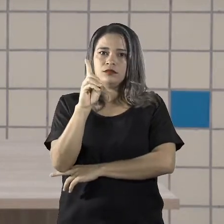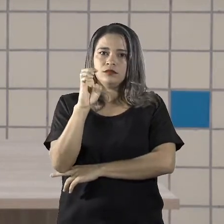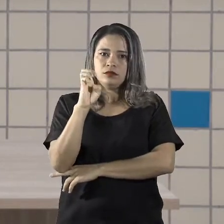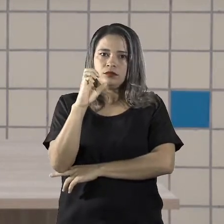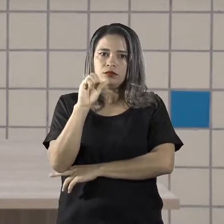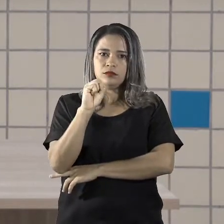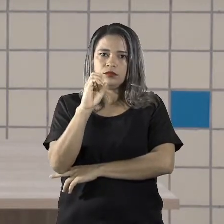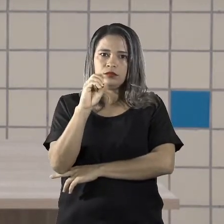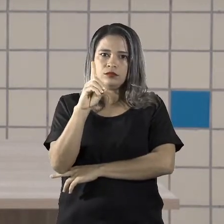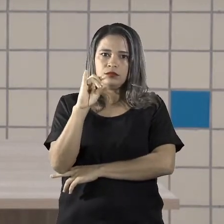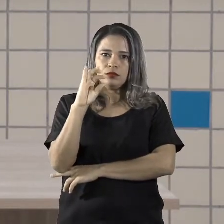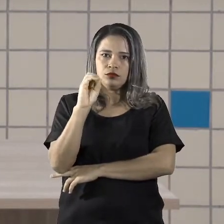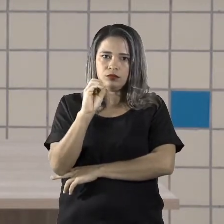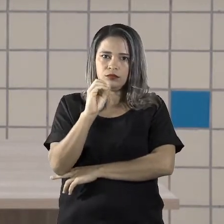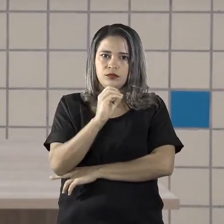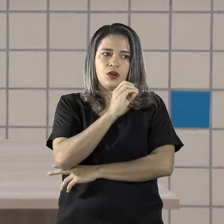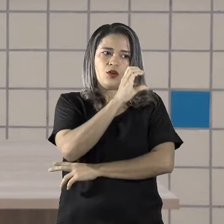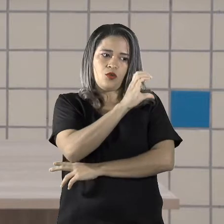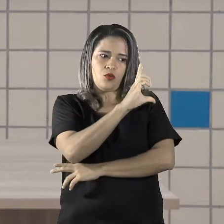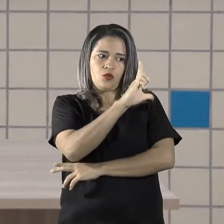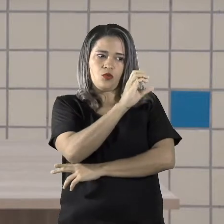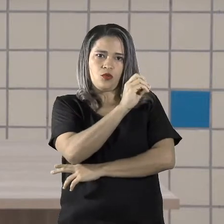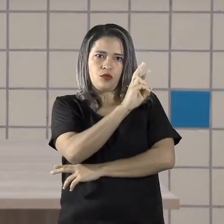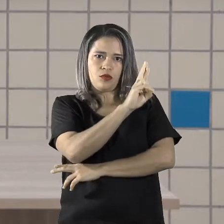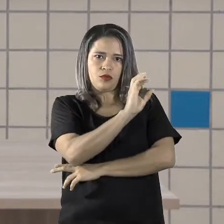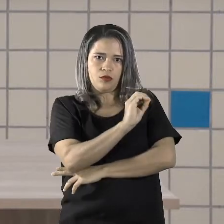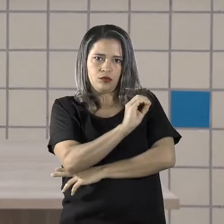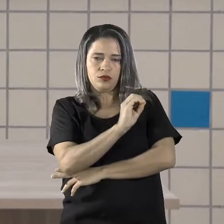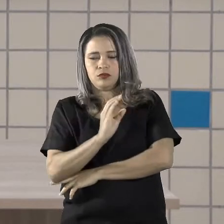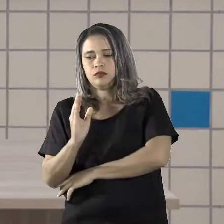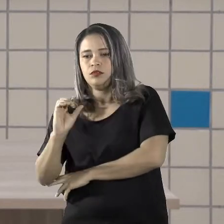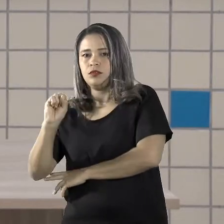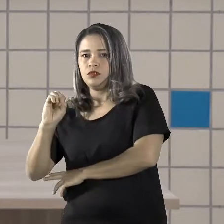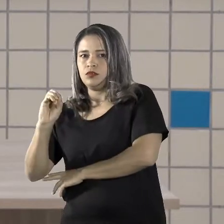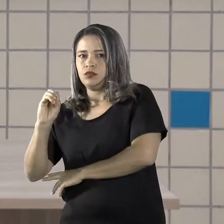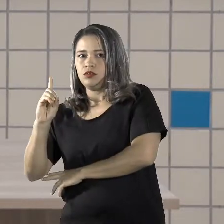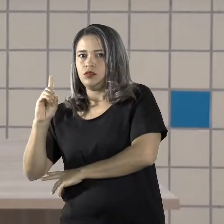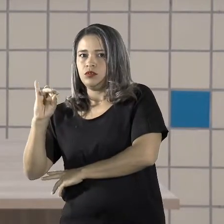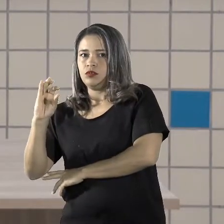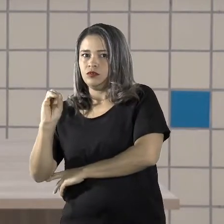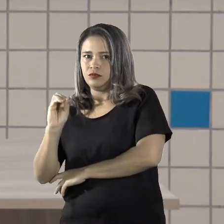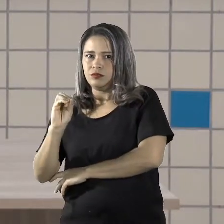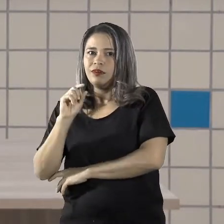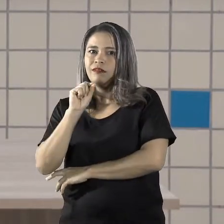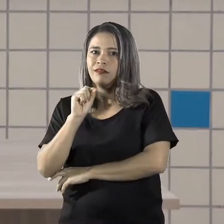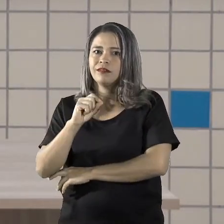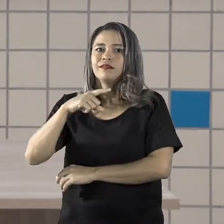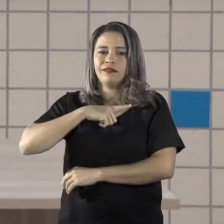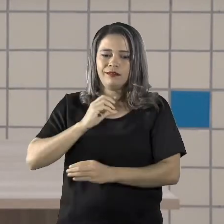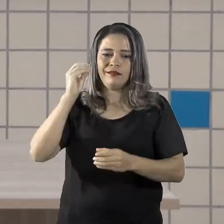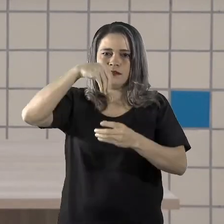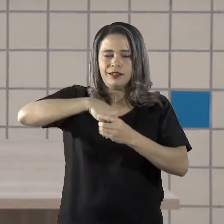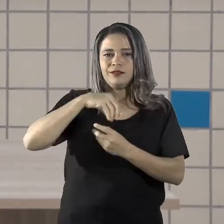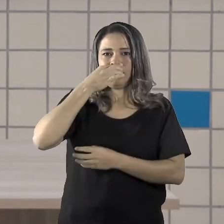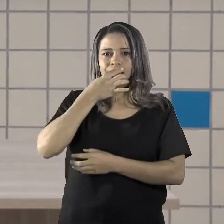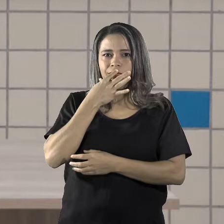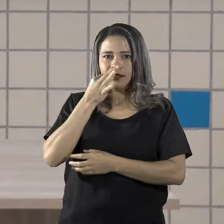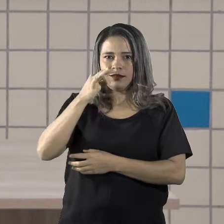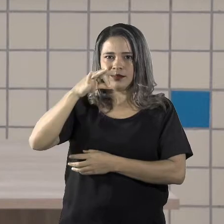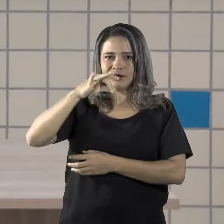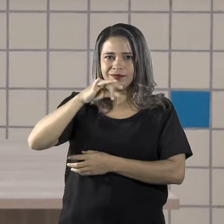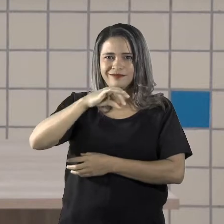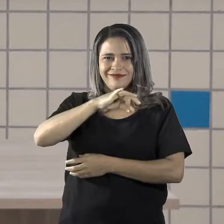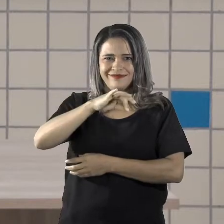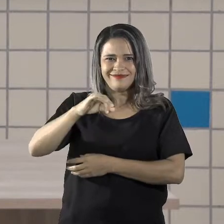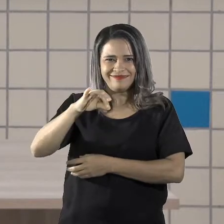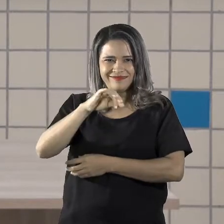cloro e por sódio. Nós temos também cloreto de sódio, gente, está presente no sal da cozinha, é o sal da cozinha que nós utilizamos todos os